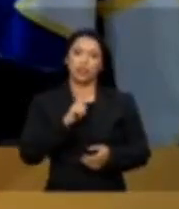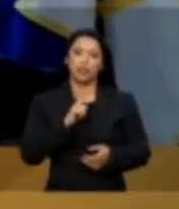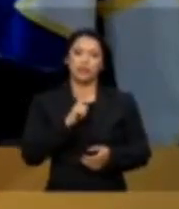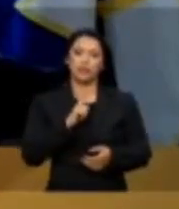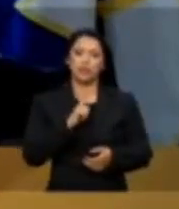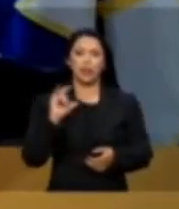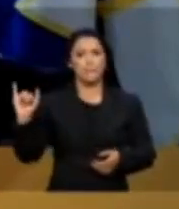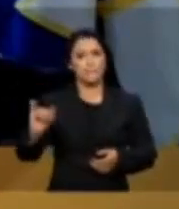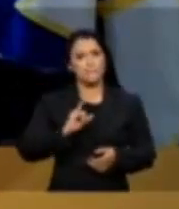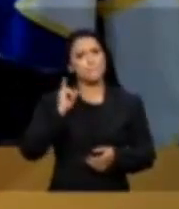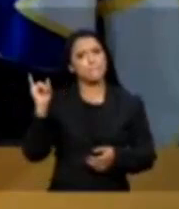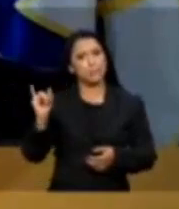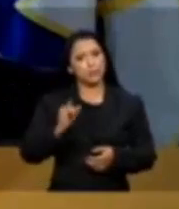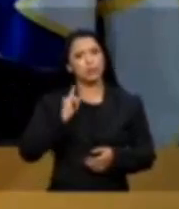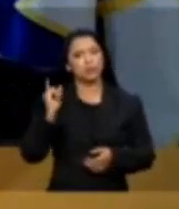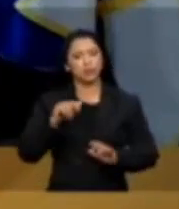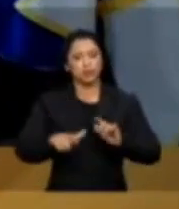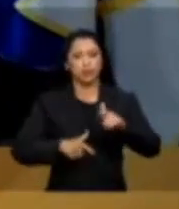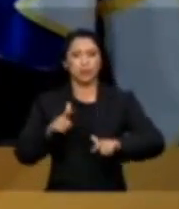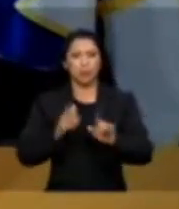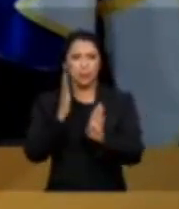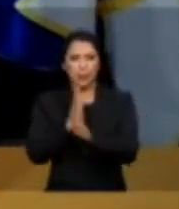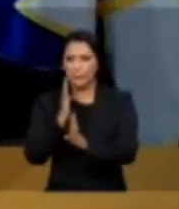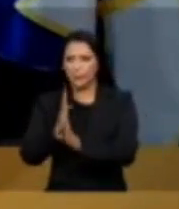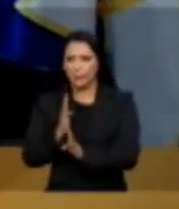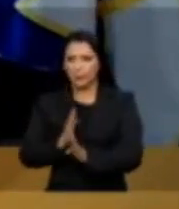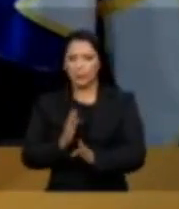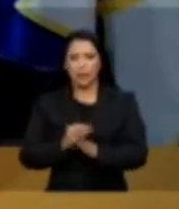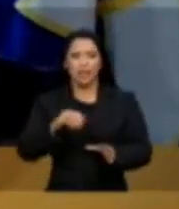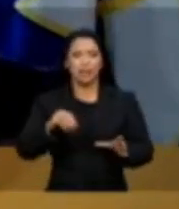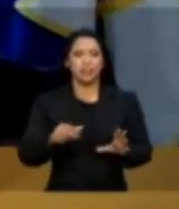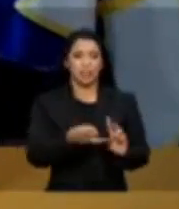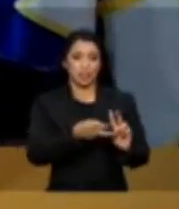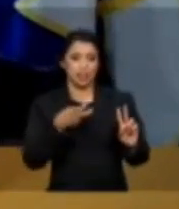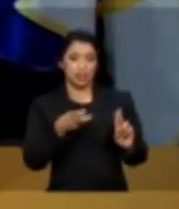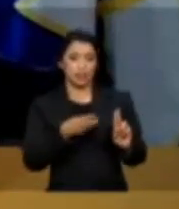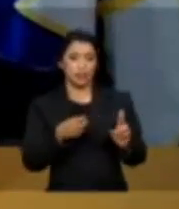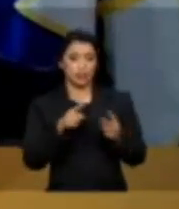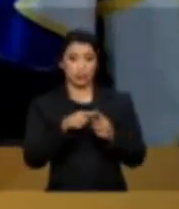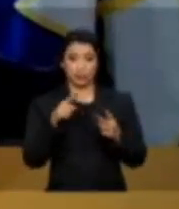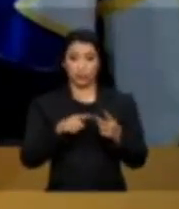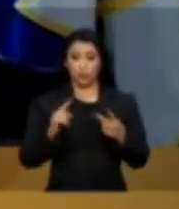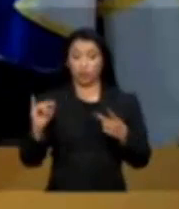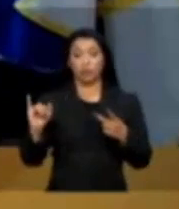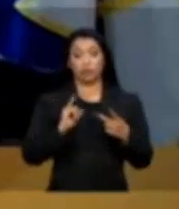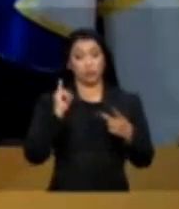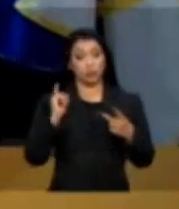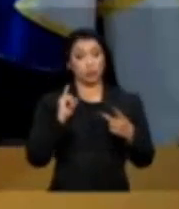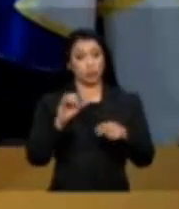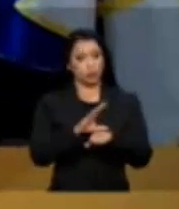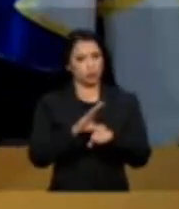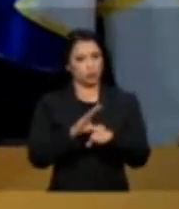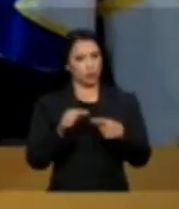uma relevante função em identificar terras indígenas, inspirado em 2 valores constitucionais.